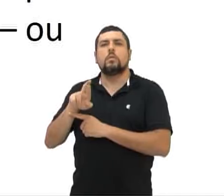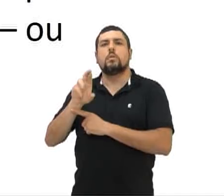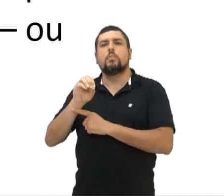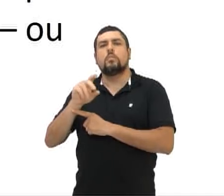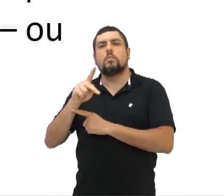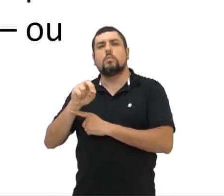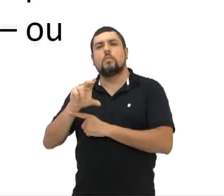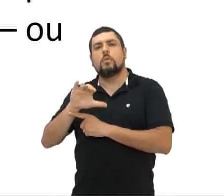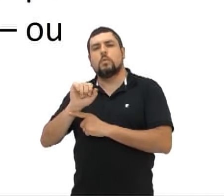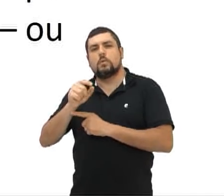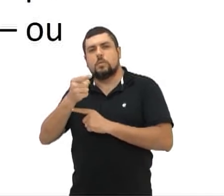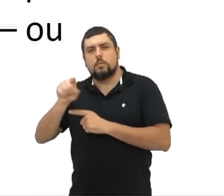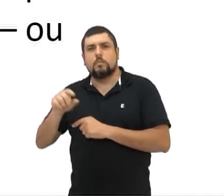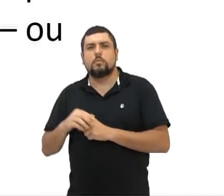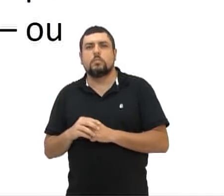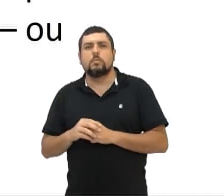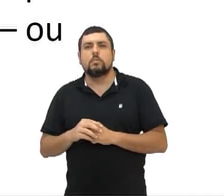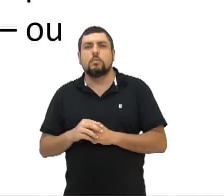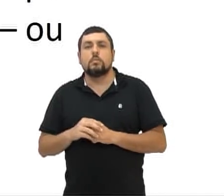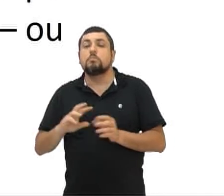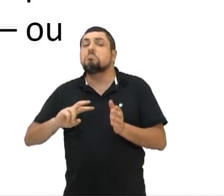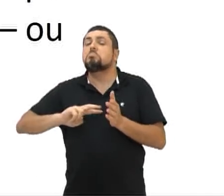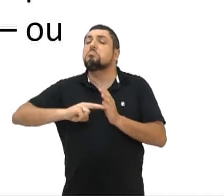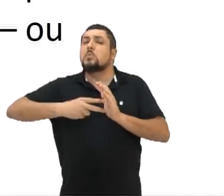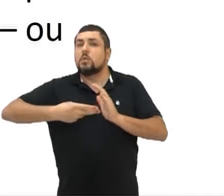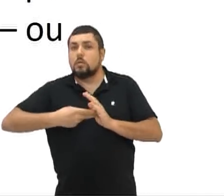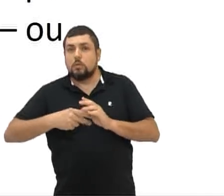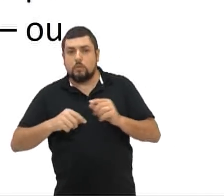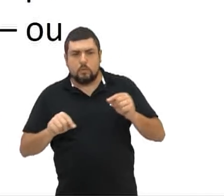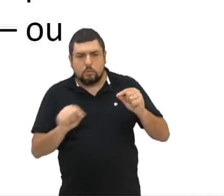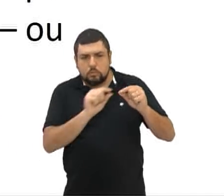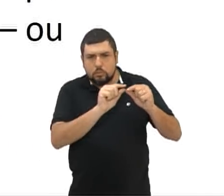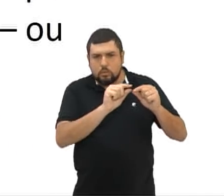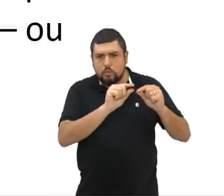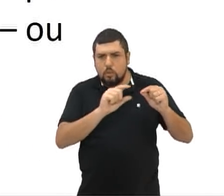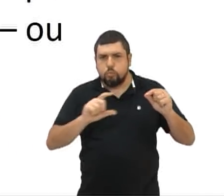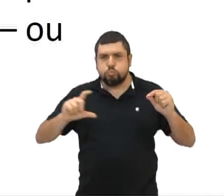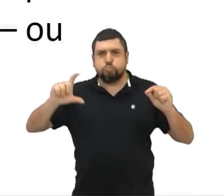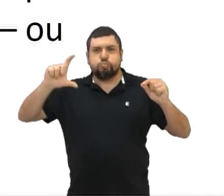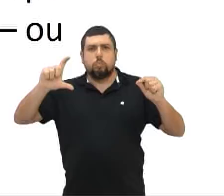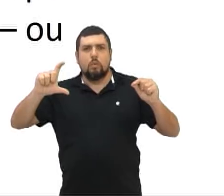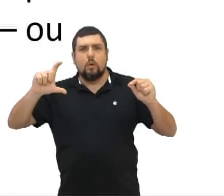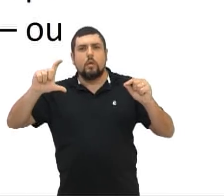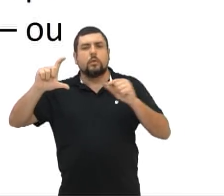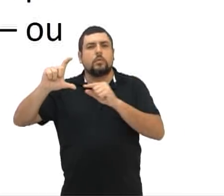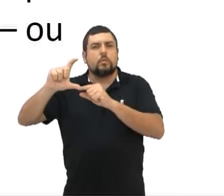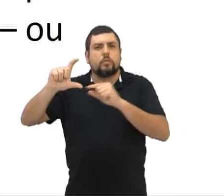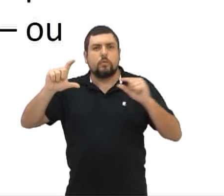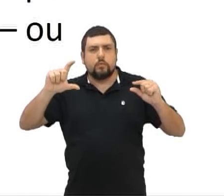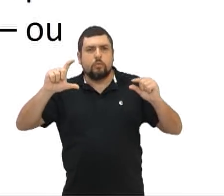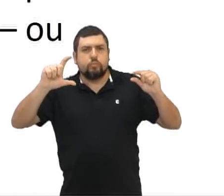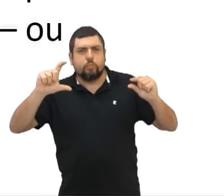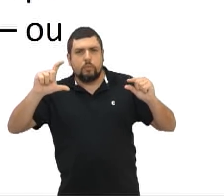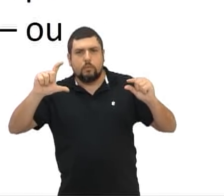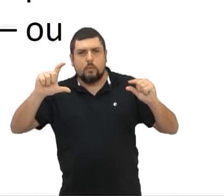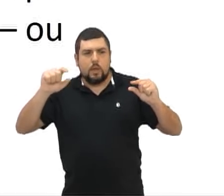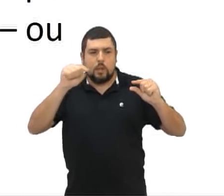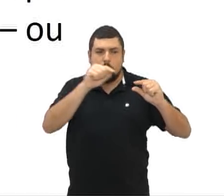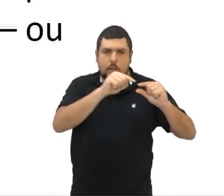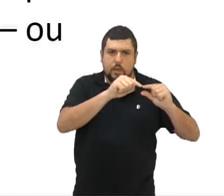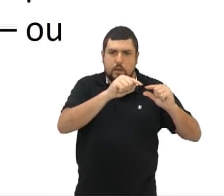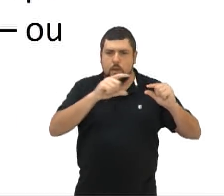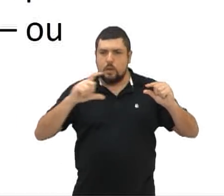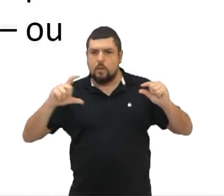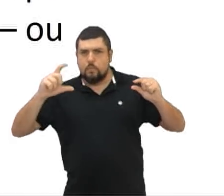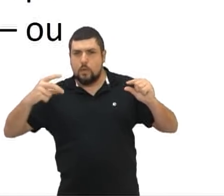que ocorre em uma grandeza influenciam ou são influenciadas pelas variações da segunda. Então, se a